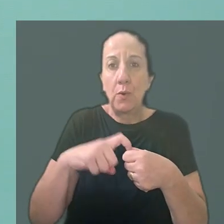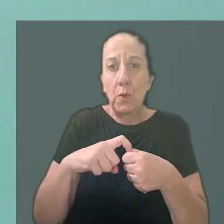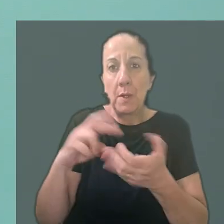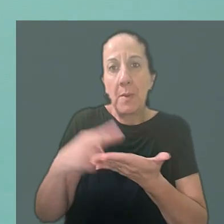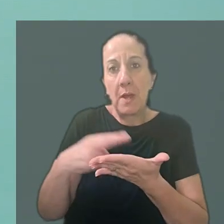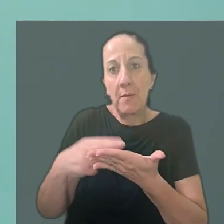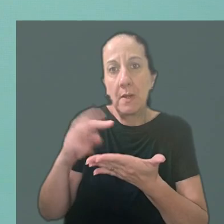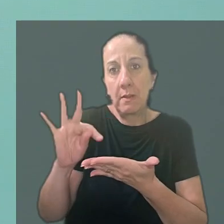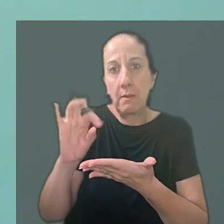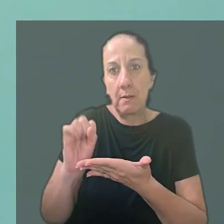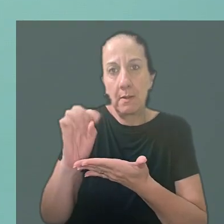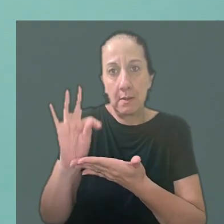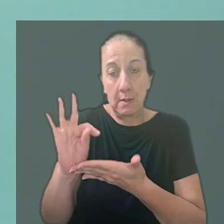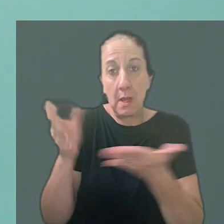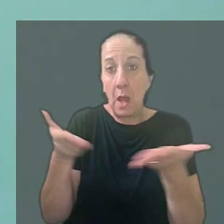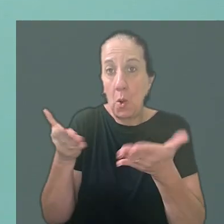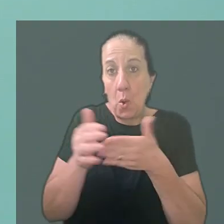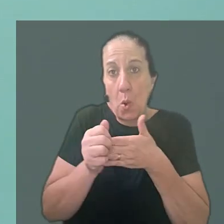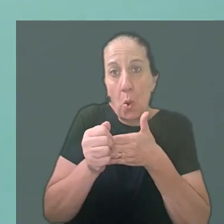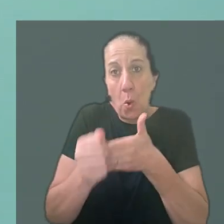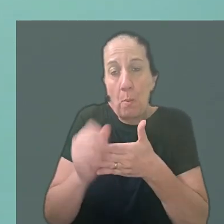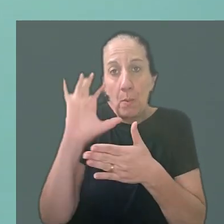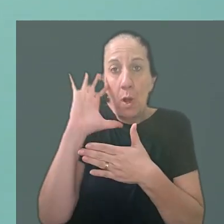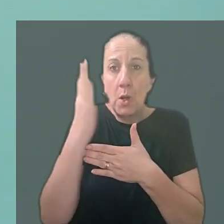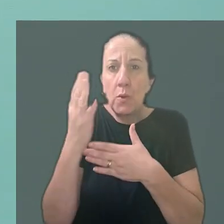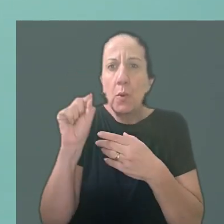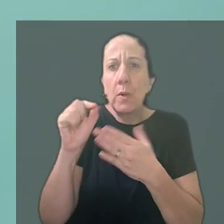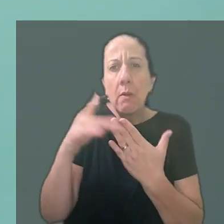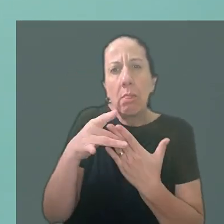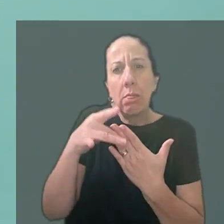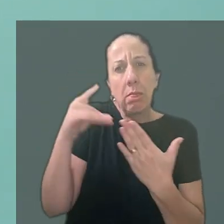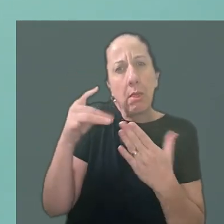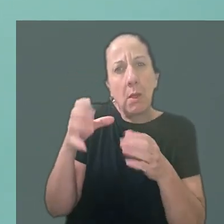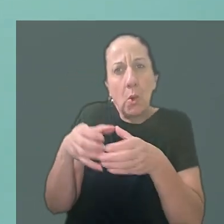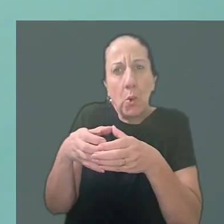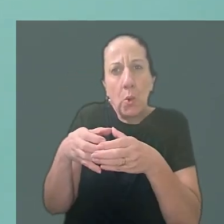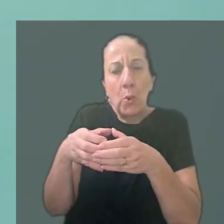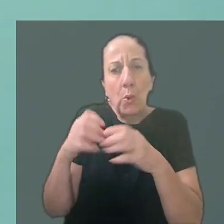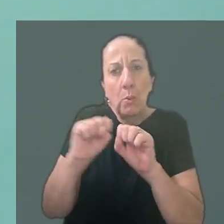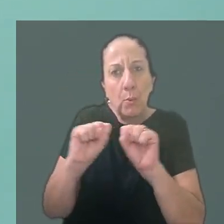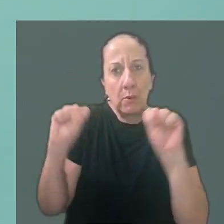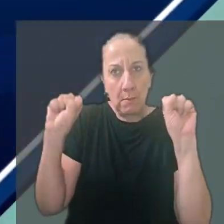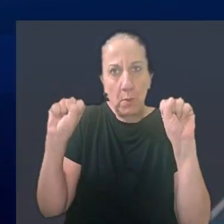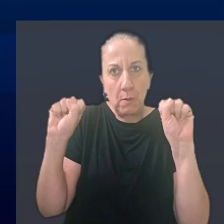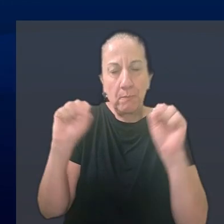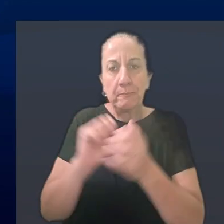Voltamos com Revista TST. Vamos agora acompanhar as decisões de destaque das turmas do tribunal.